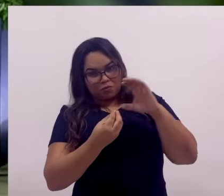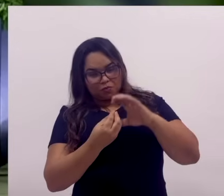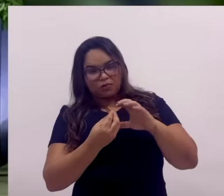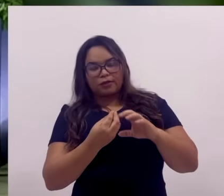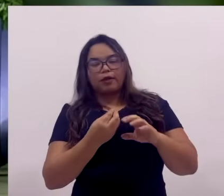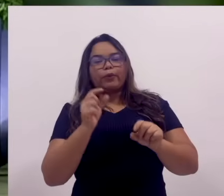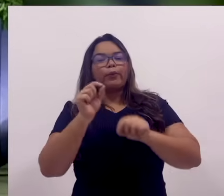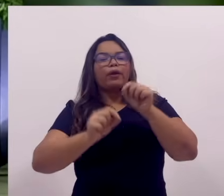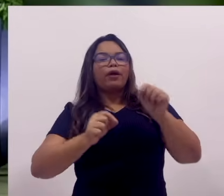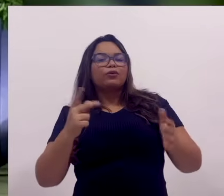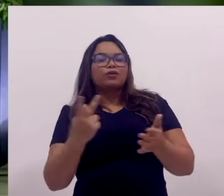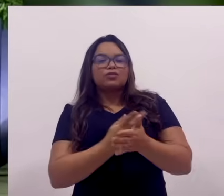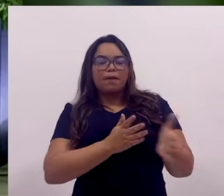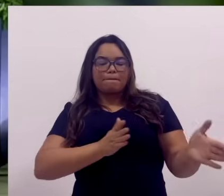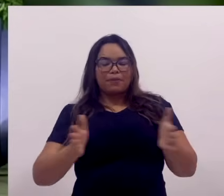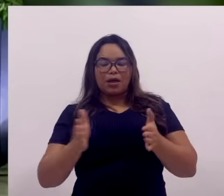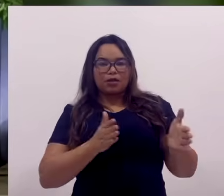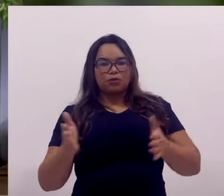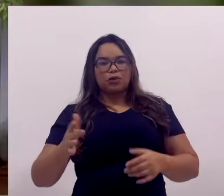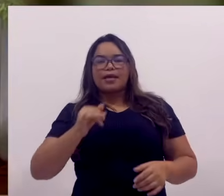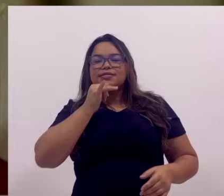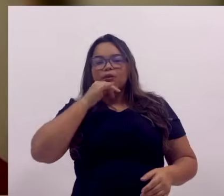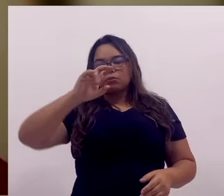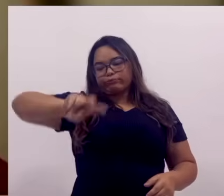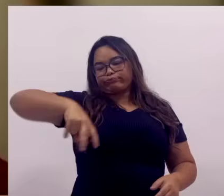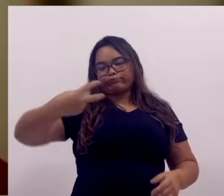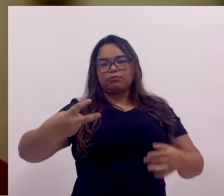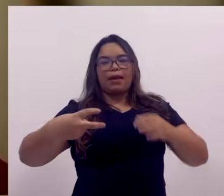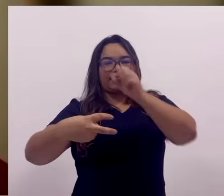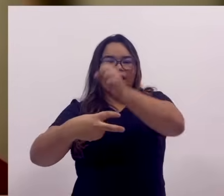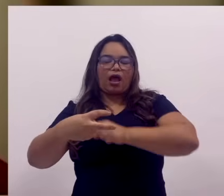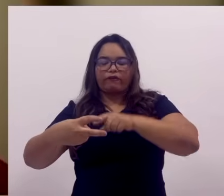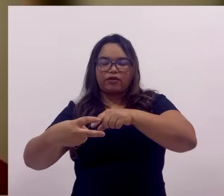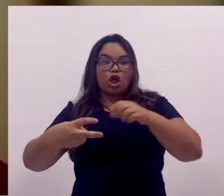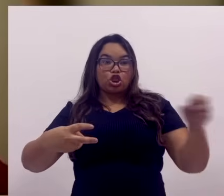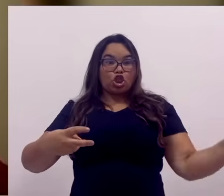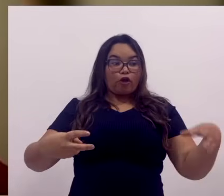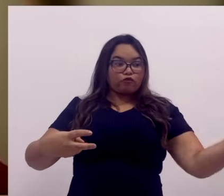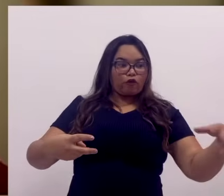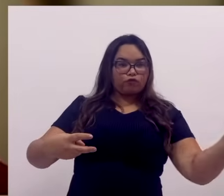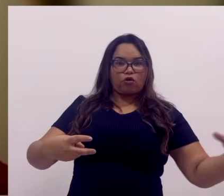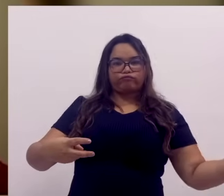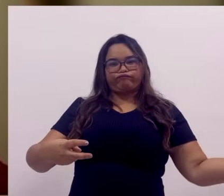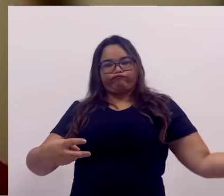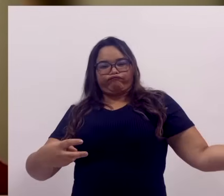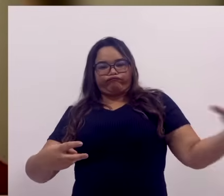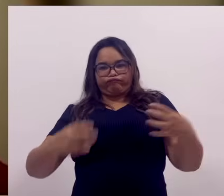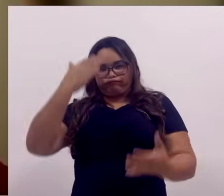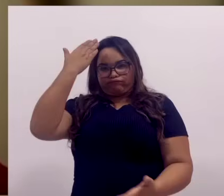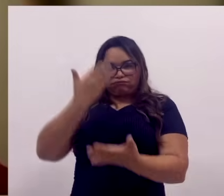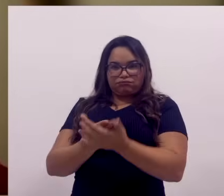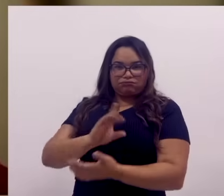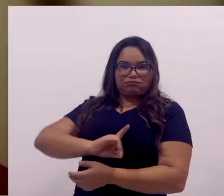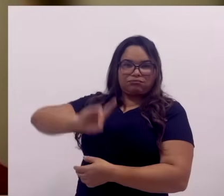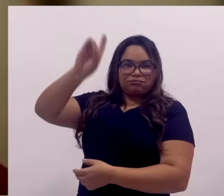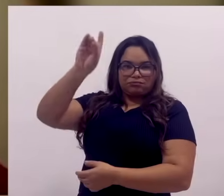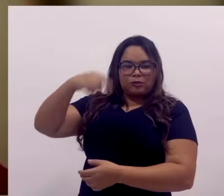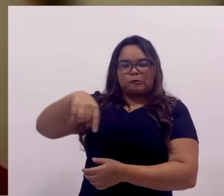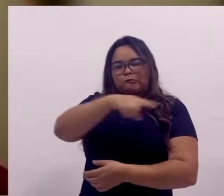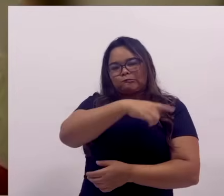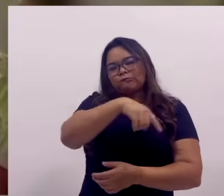vozes levantavam cânticos de seus lábios e orações em favor dos perseguidores.